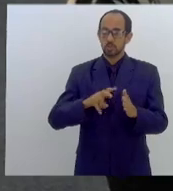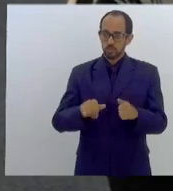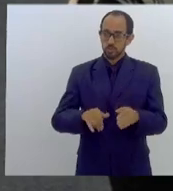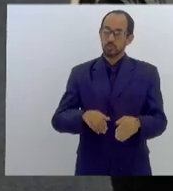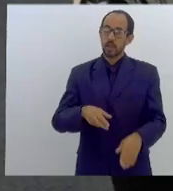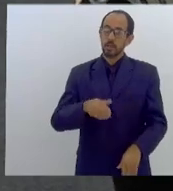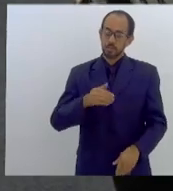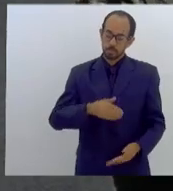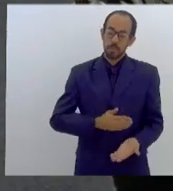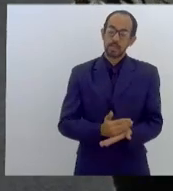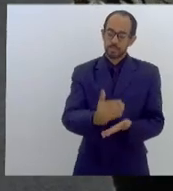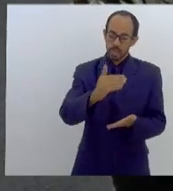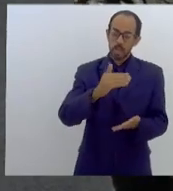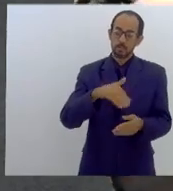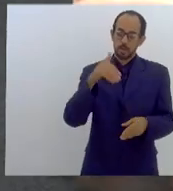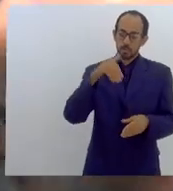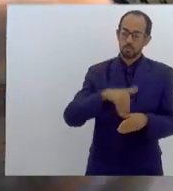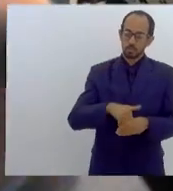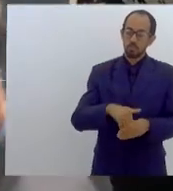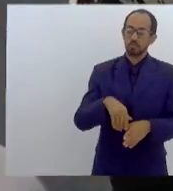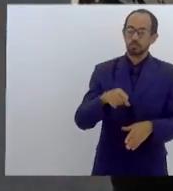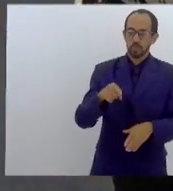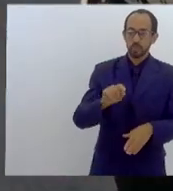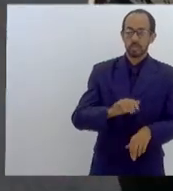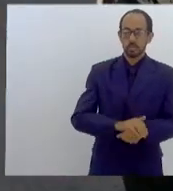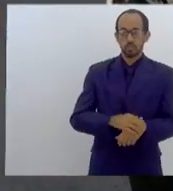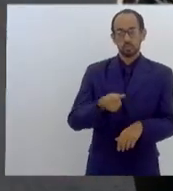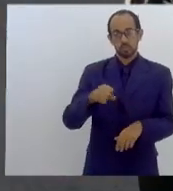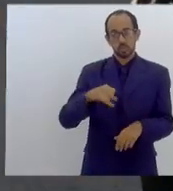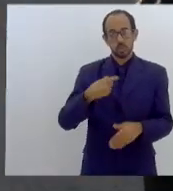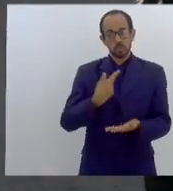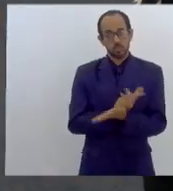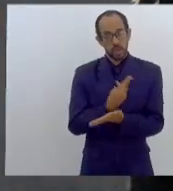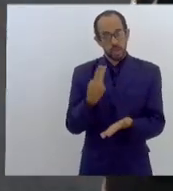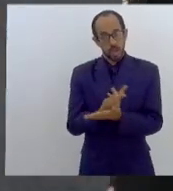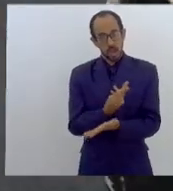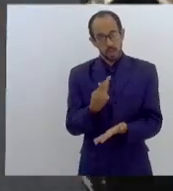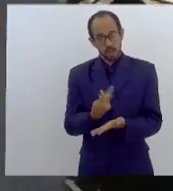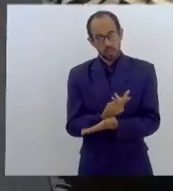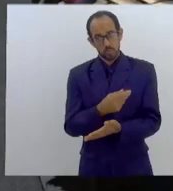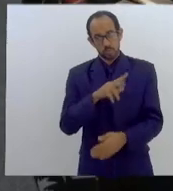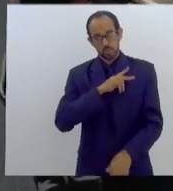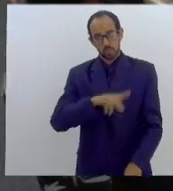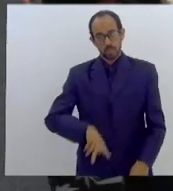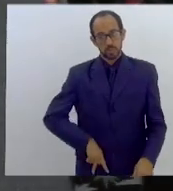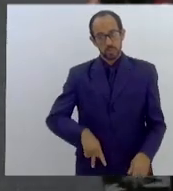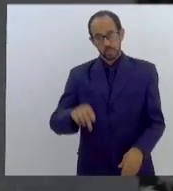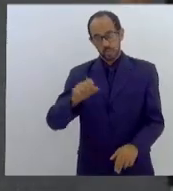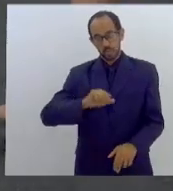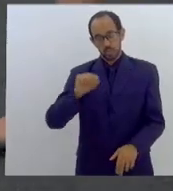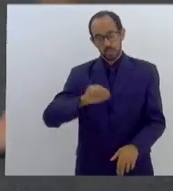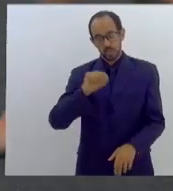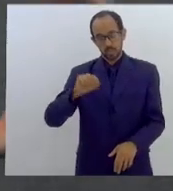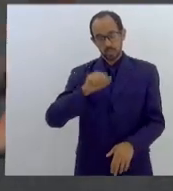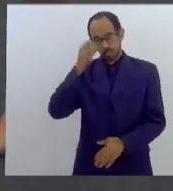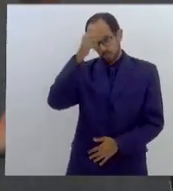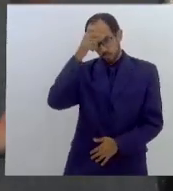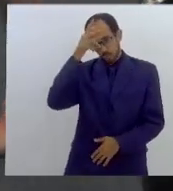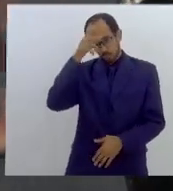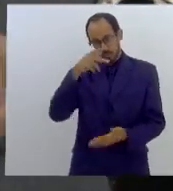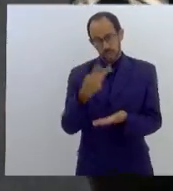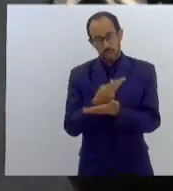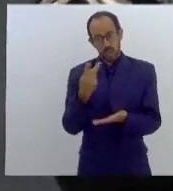e vamos aprofundar esse assunto. Se eu estiver errado, se o presidente da Associação dos Prefeitos estiver errado, nós vamos